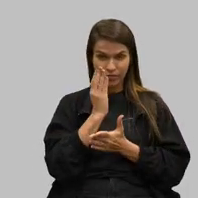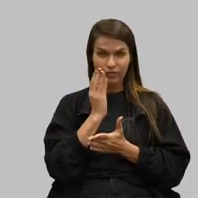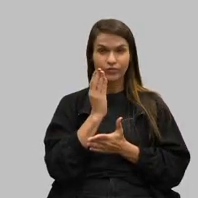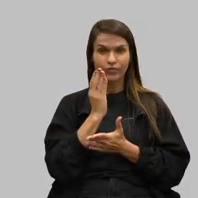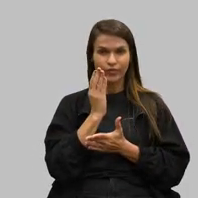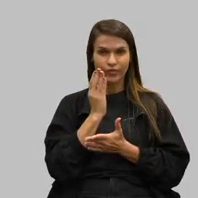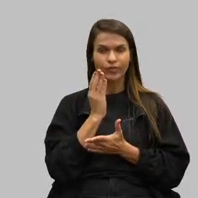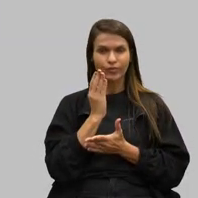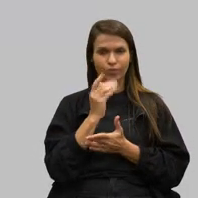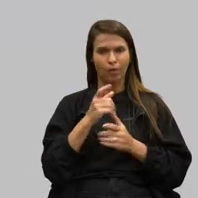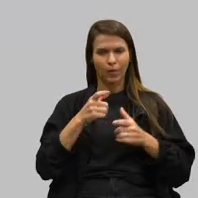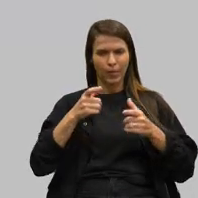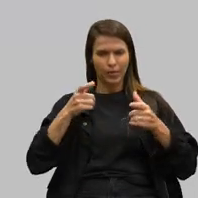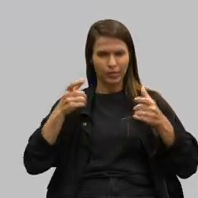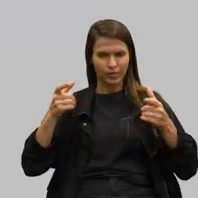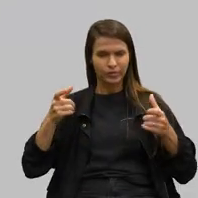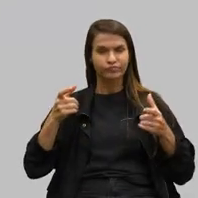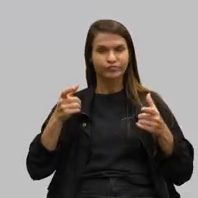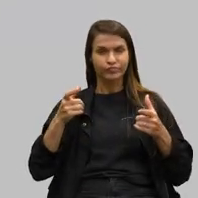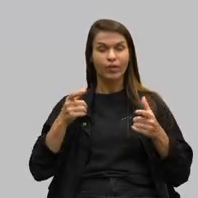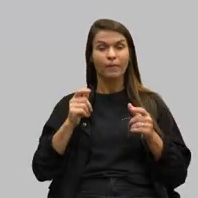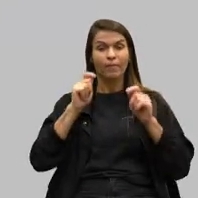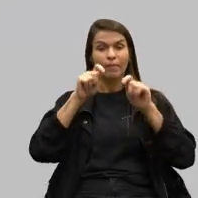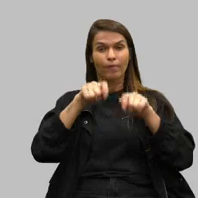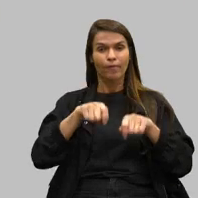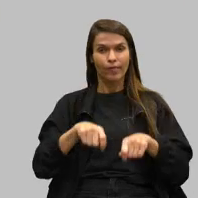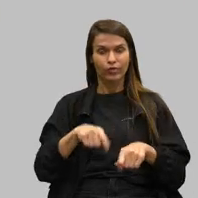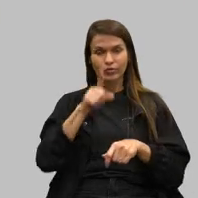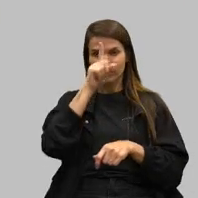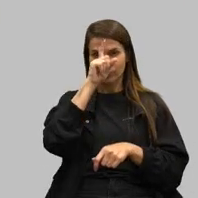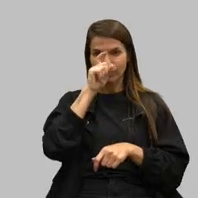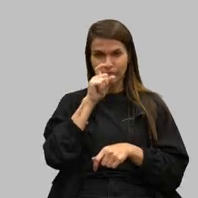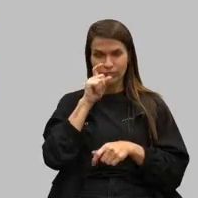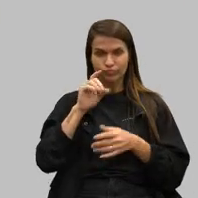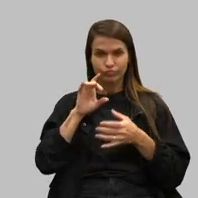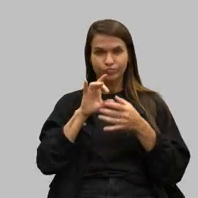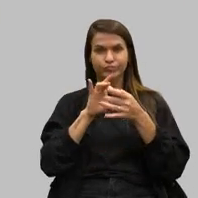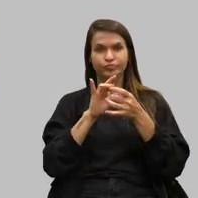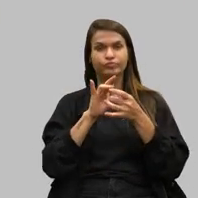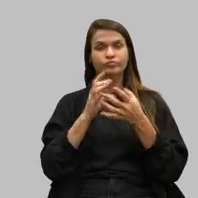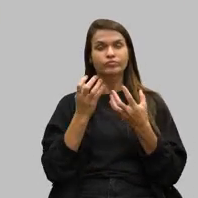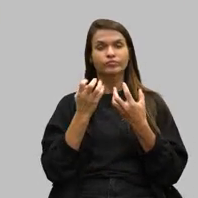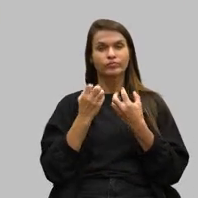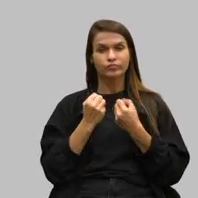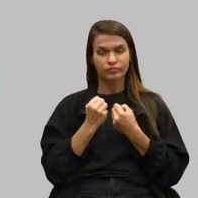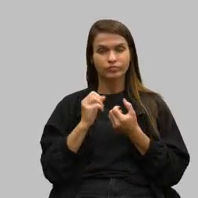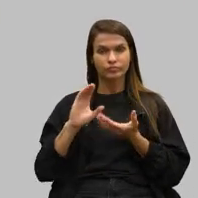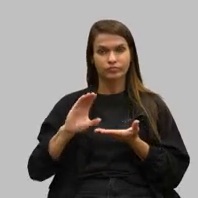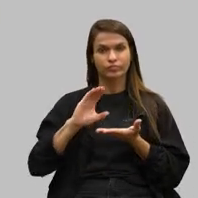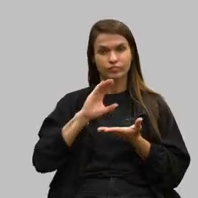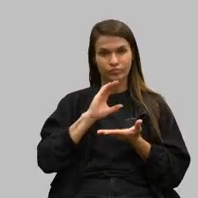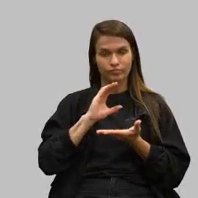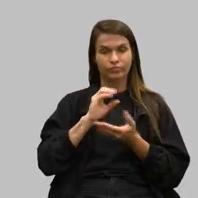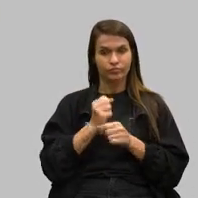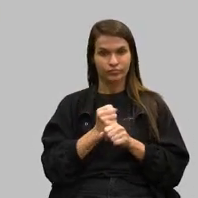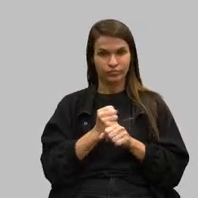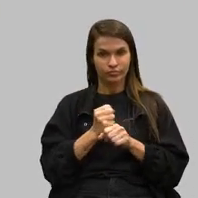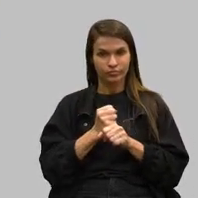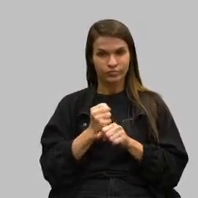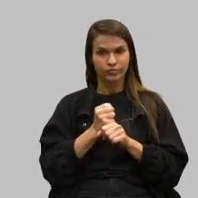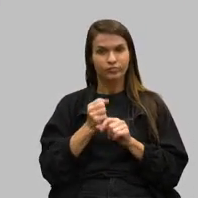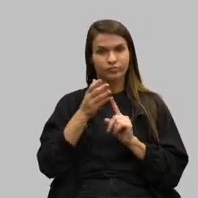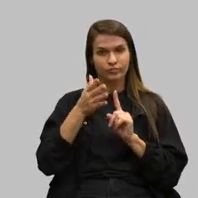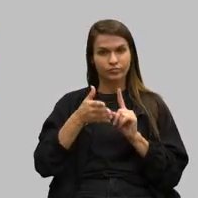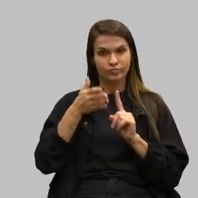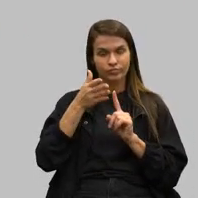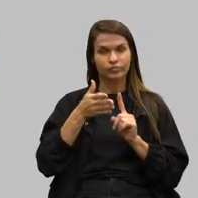por unanimidade para poder que os hospitais filantrópicos estejam recebendo os recursos neste ano. Com a palavra, o deputado